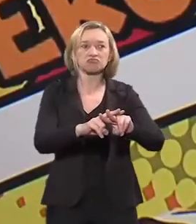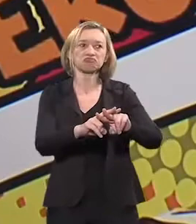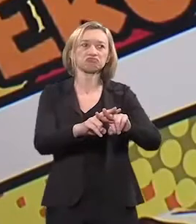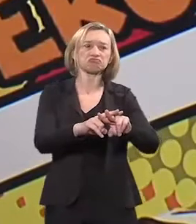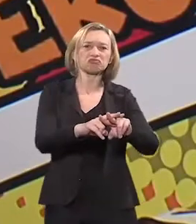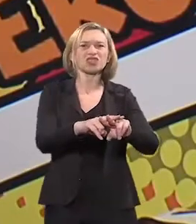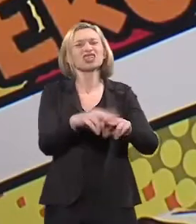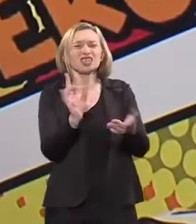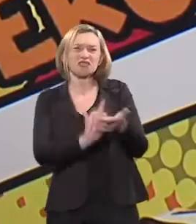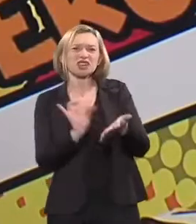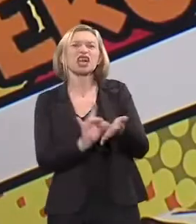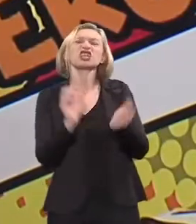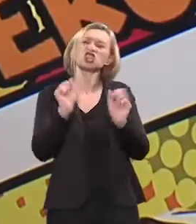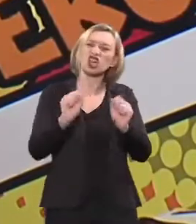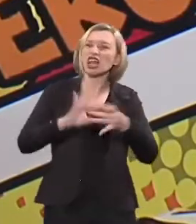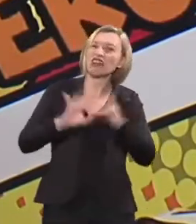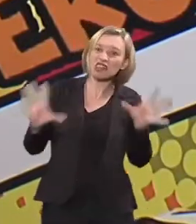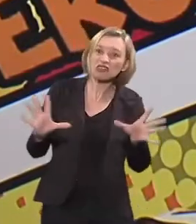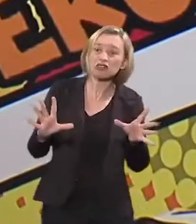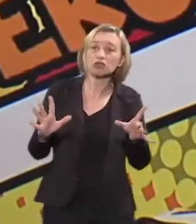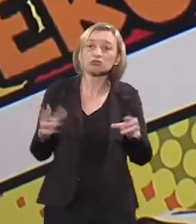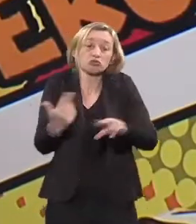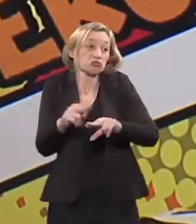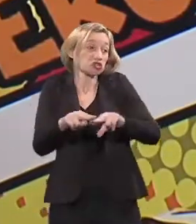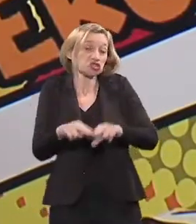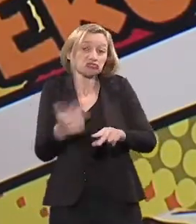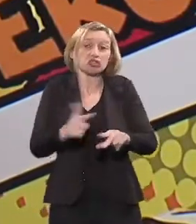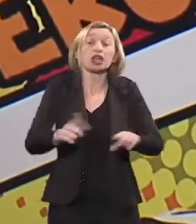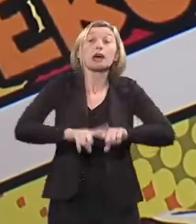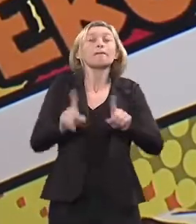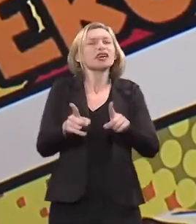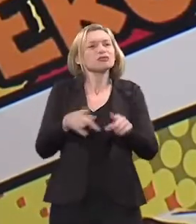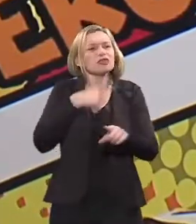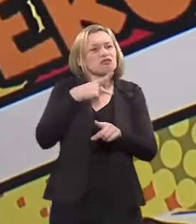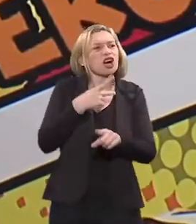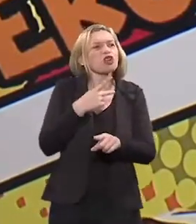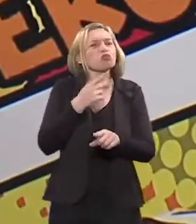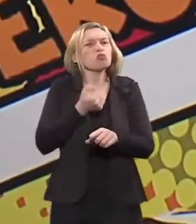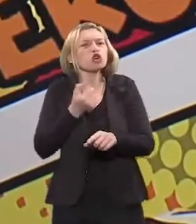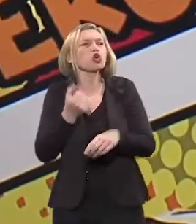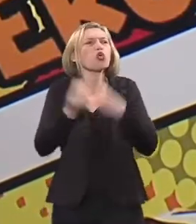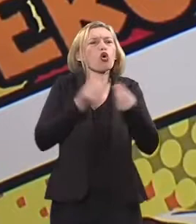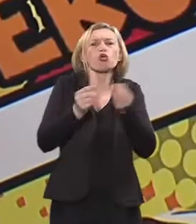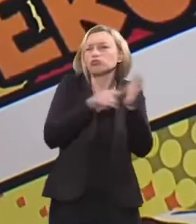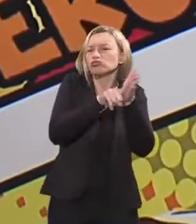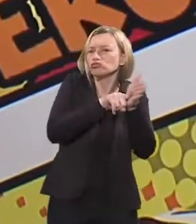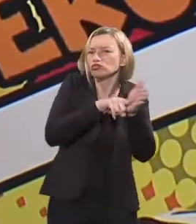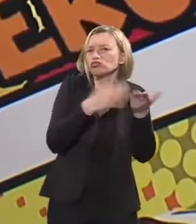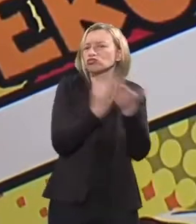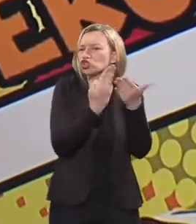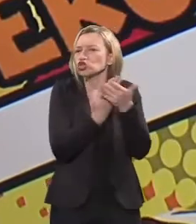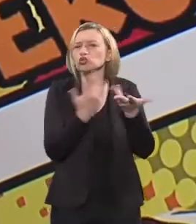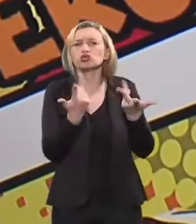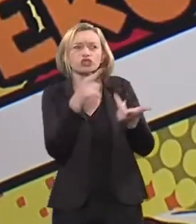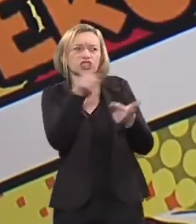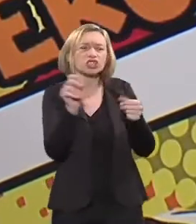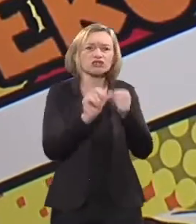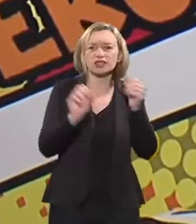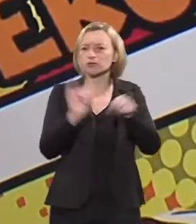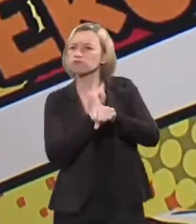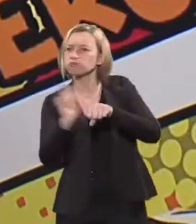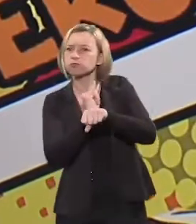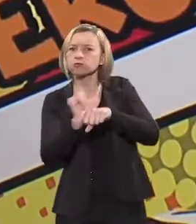presas não necessariamente, na verdade já poderiam estar até em liberdade, né, Caroline? Me conta um pouquinho como que se deu esse estudo, como que vocês,